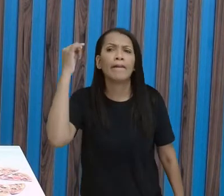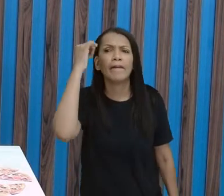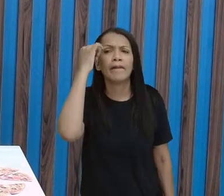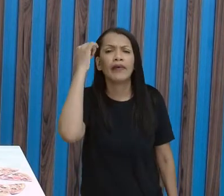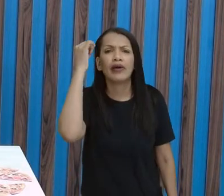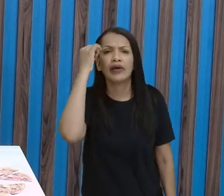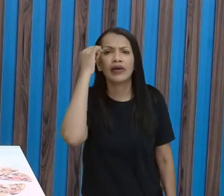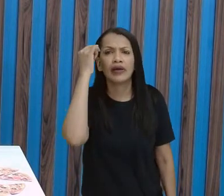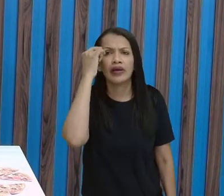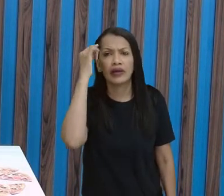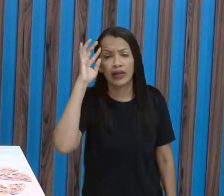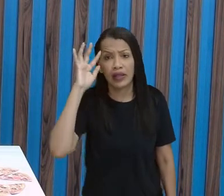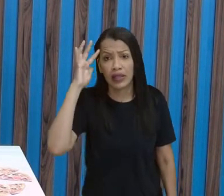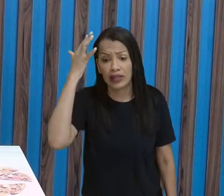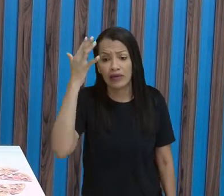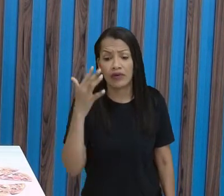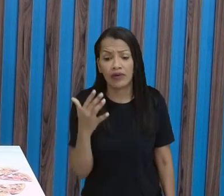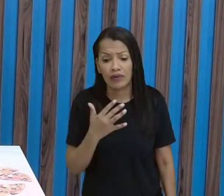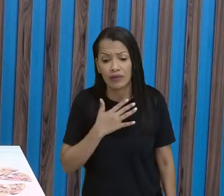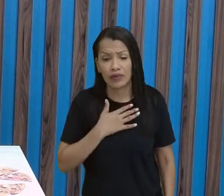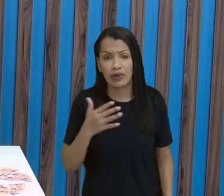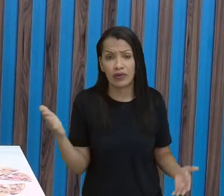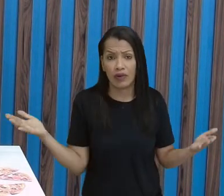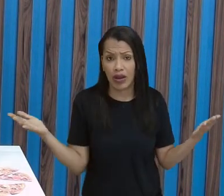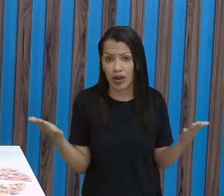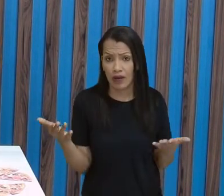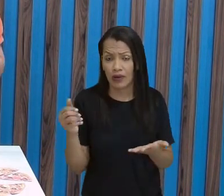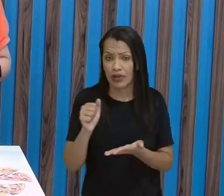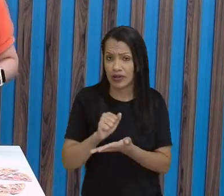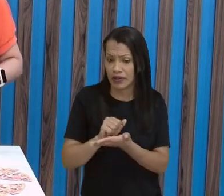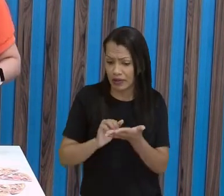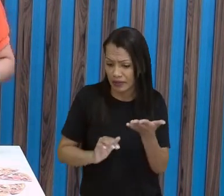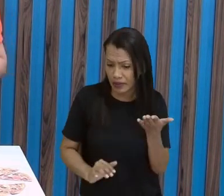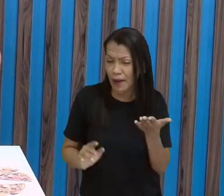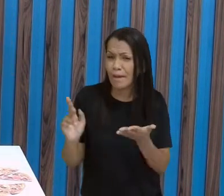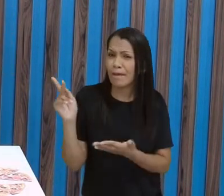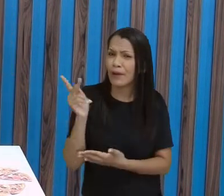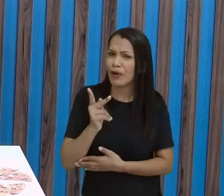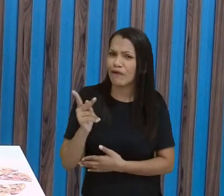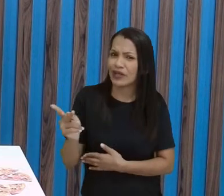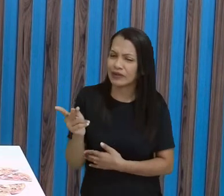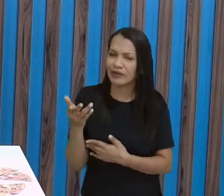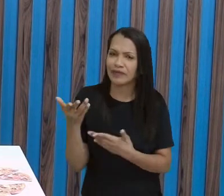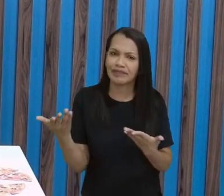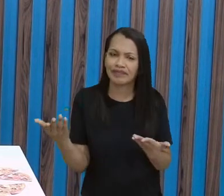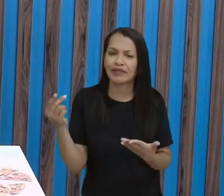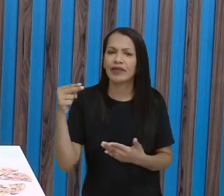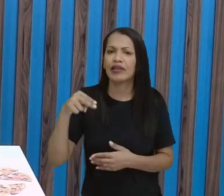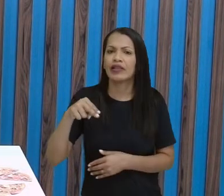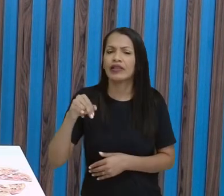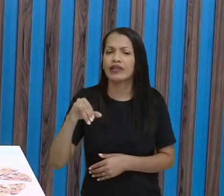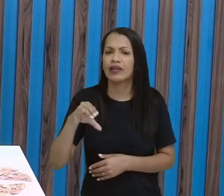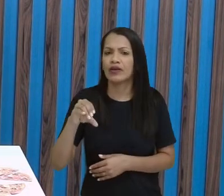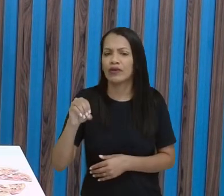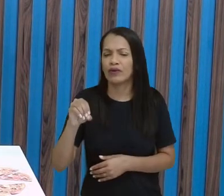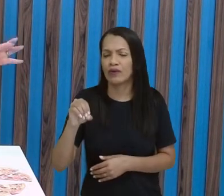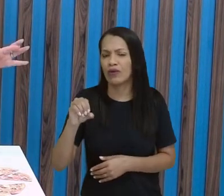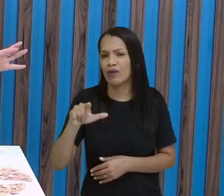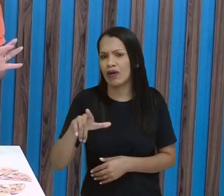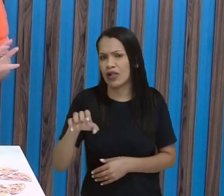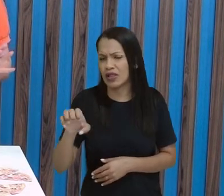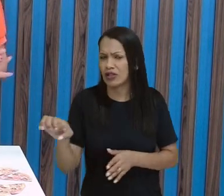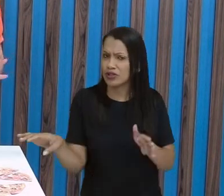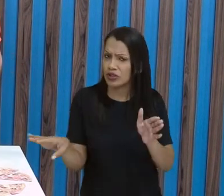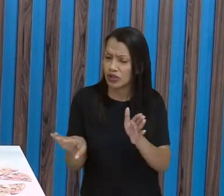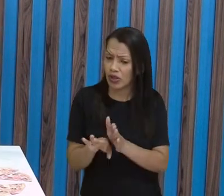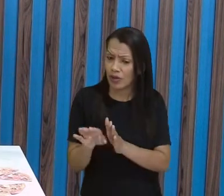nisso, resolvam comigo agora esses probleminhas. Professora Casey, sim, além de Nicole, chegou mais alguém por aí para participar